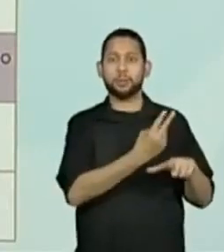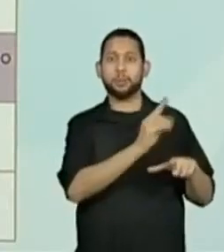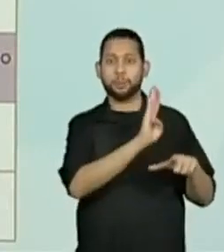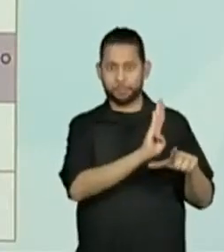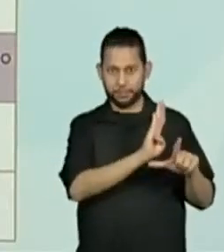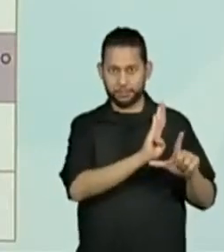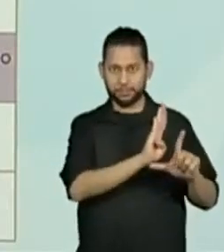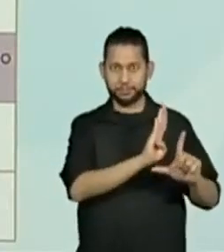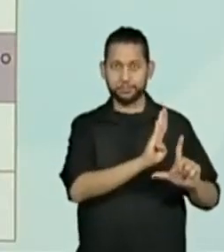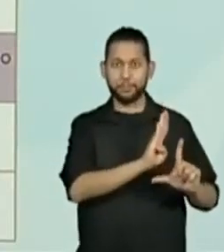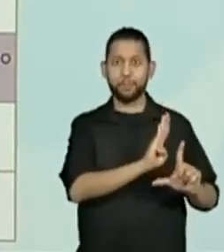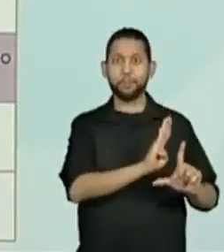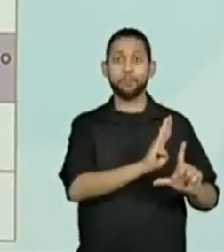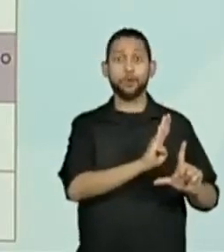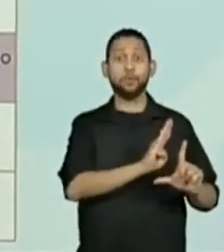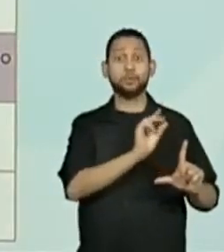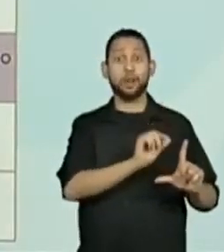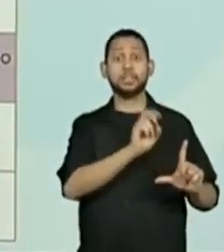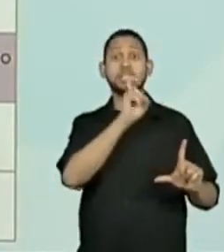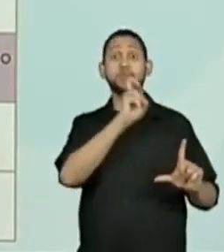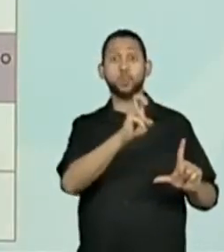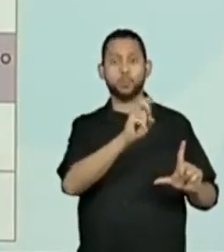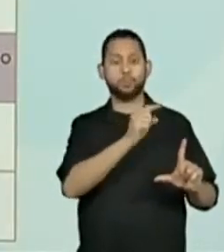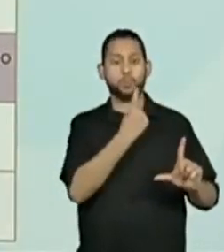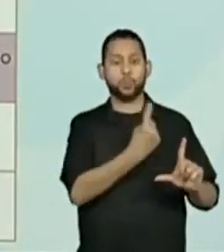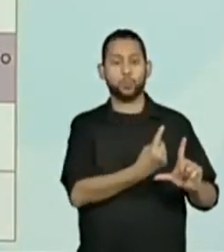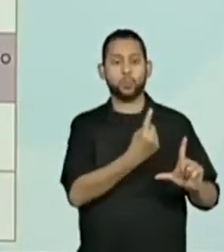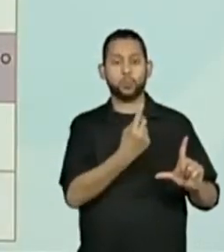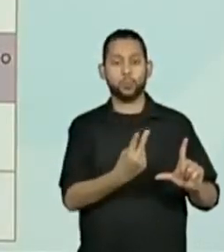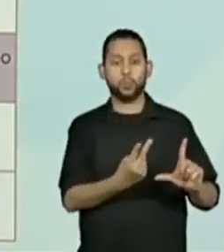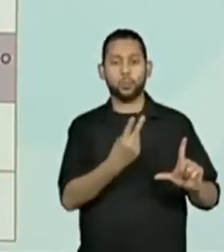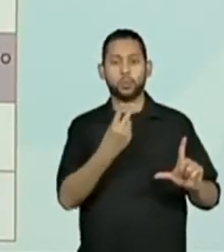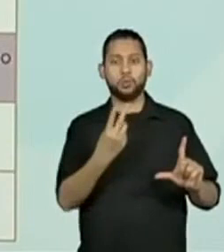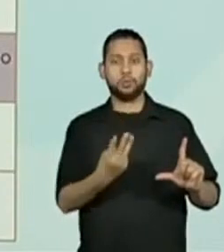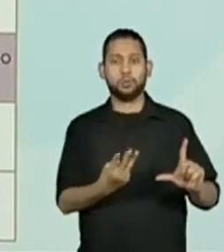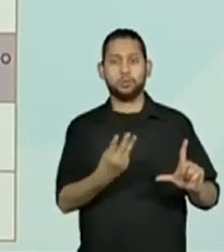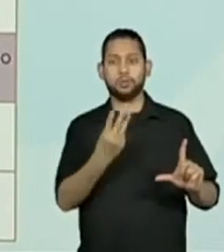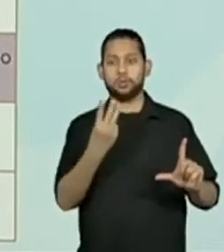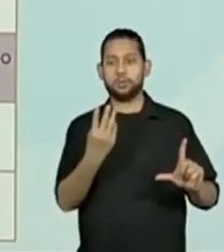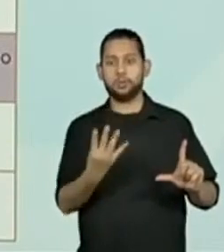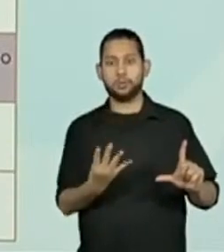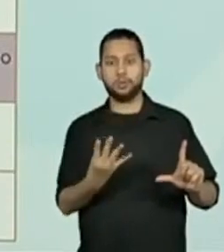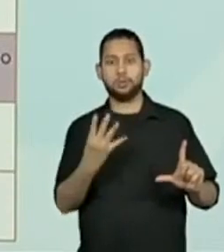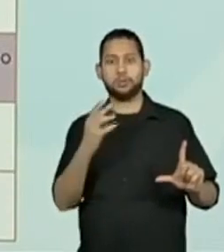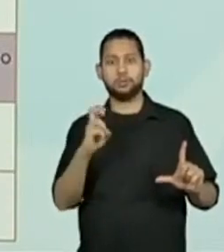andar em frente por 5 quadras, ok? Então,